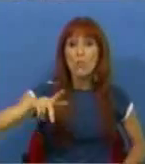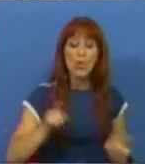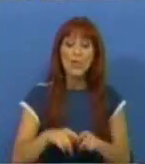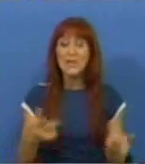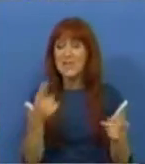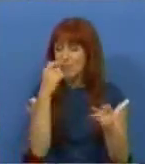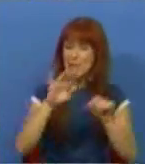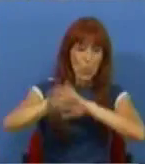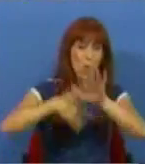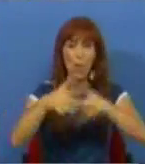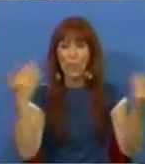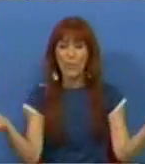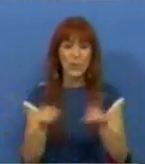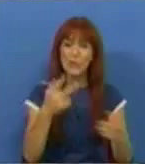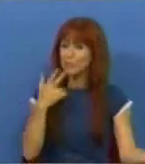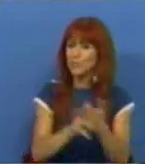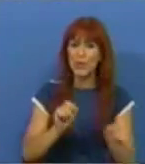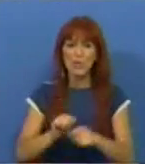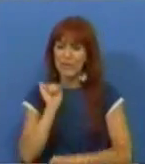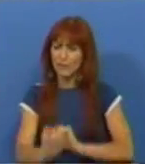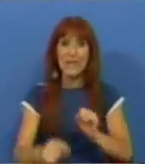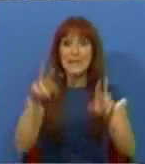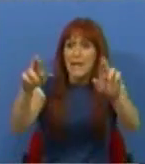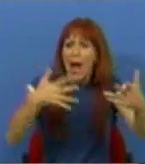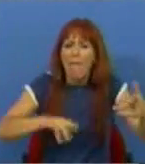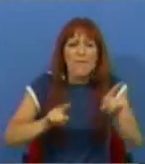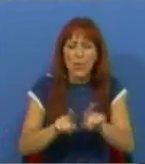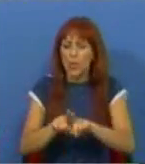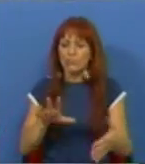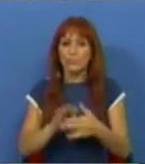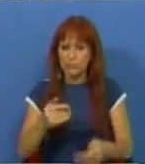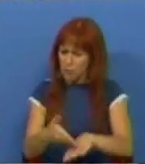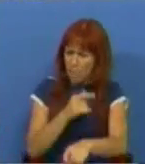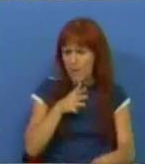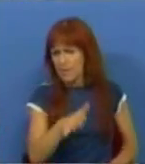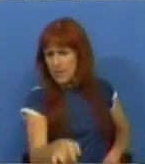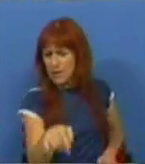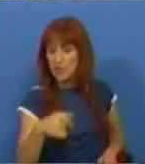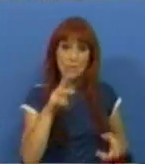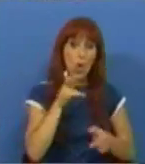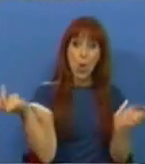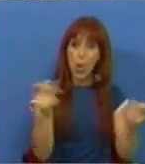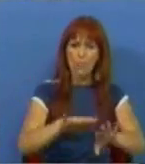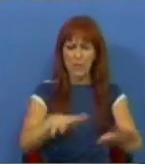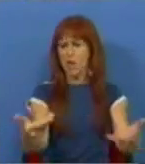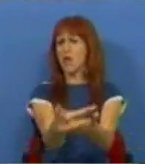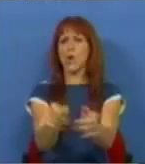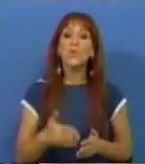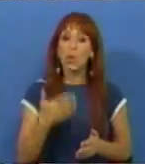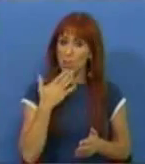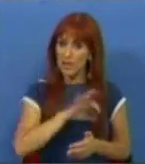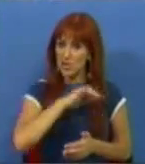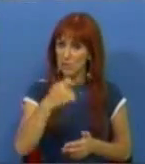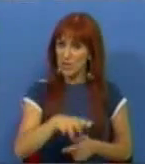pareciam confundir, aliás, a realidade com os seus desejos que pré-anunciavam catástrofes económicas